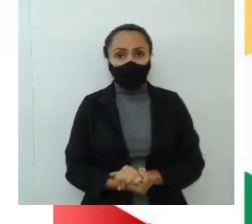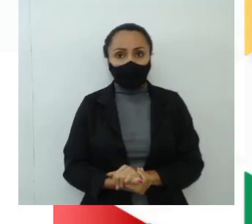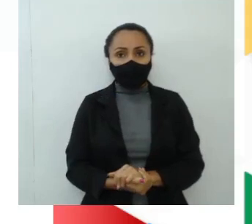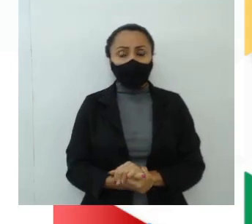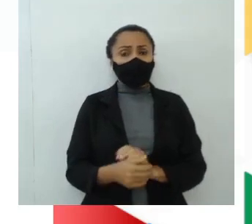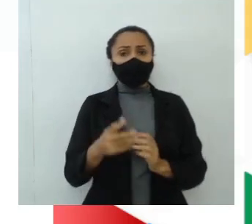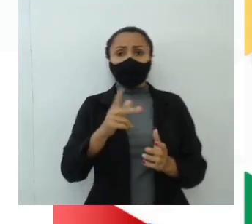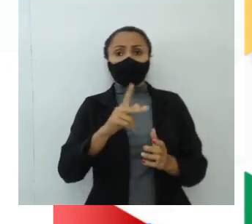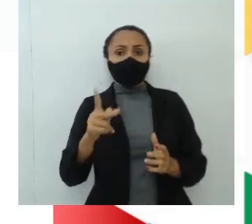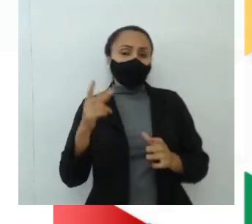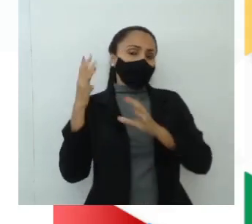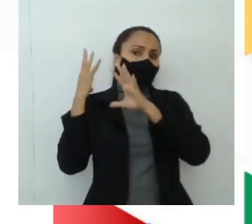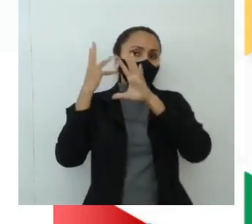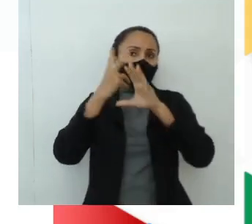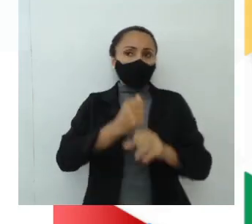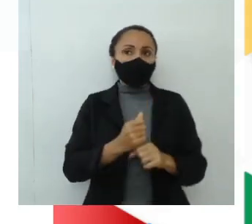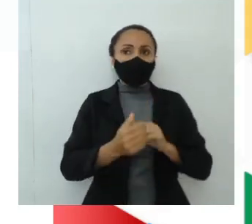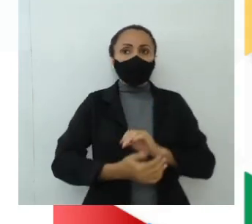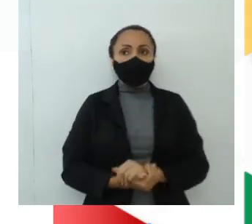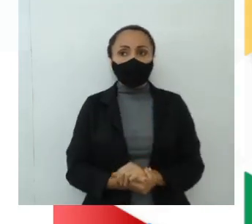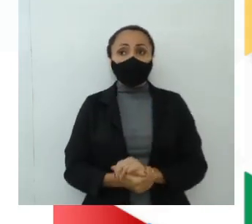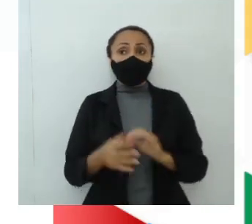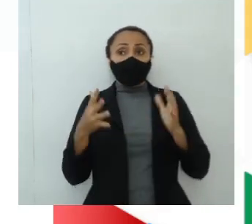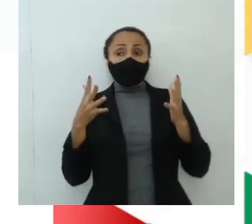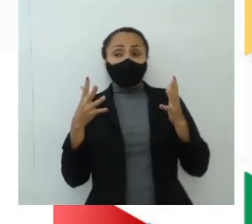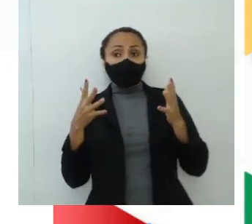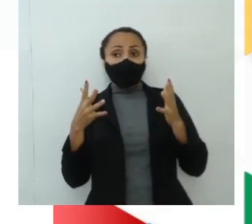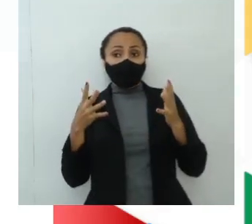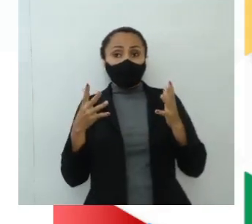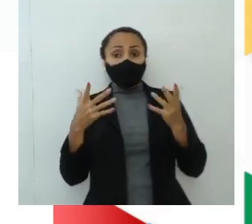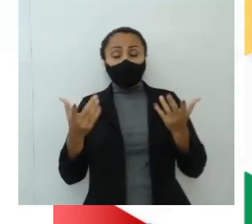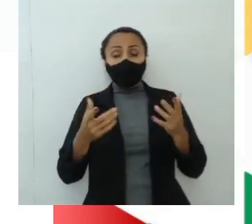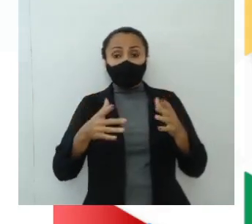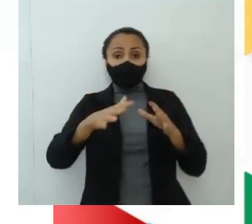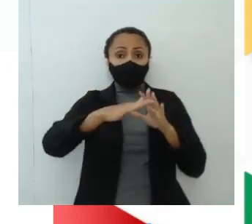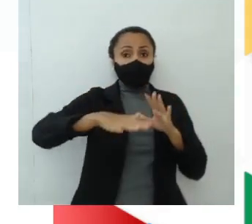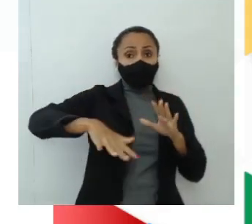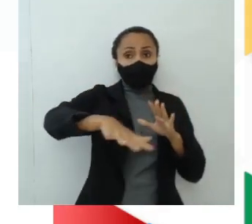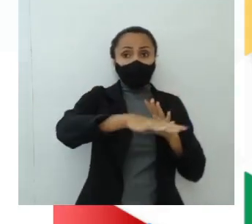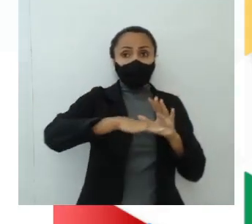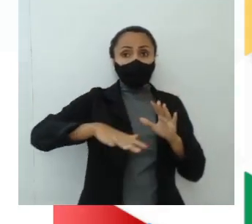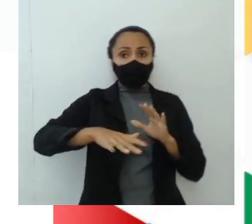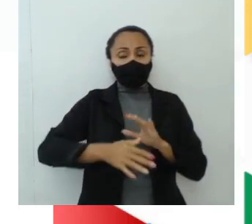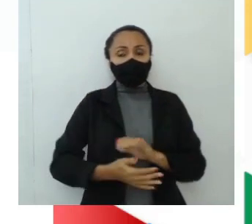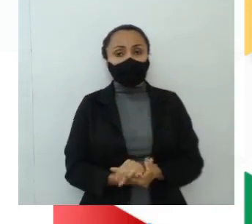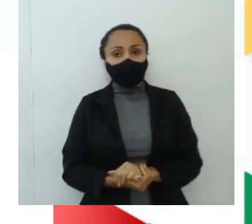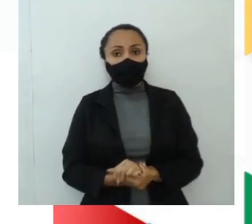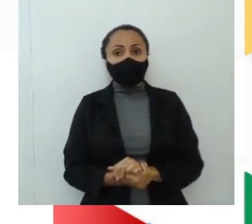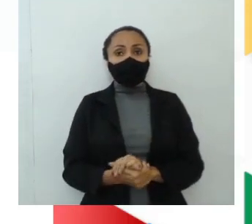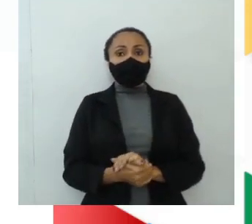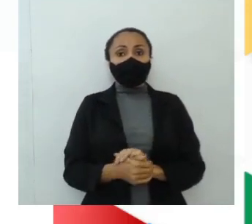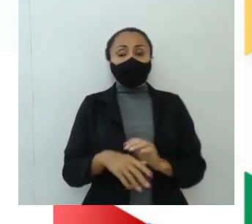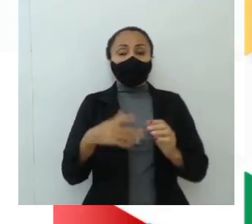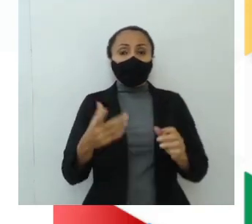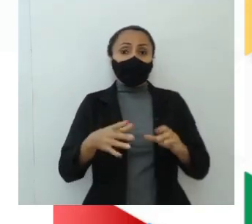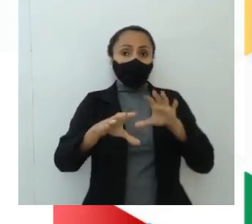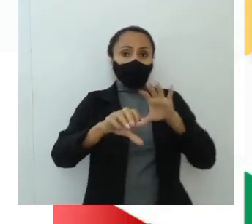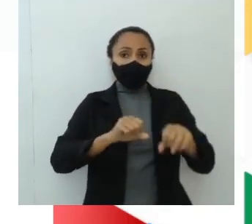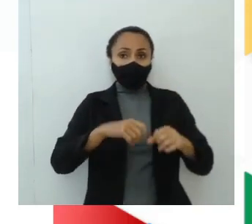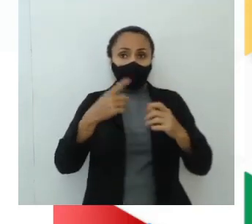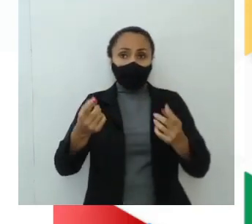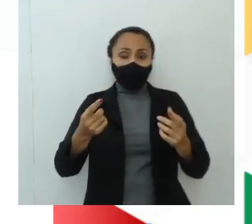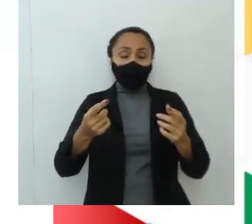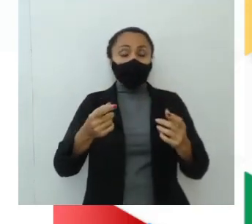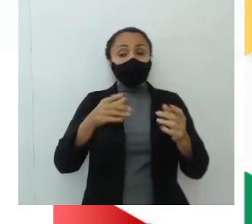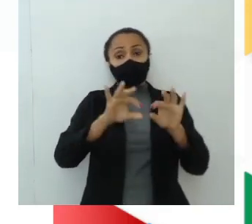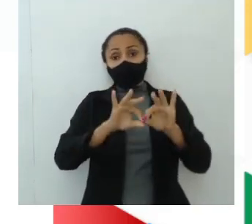polígono, professor? Vamos revisar? Polígono é toda figura, é uma região. Da figura plana formada por linhas